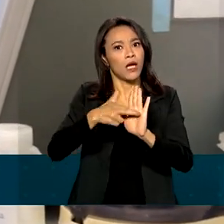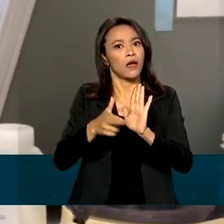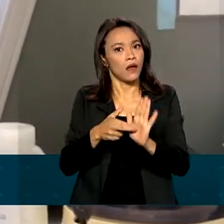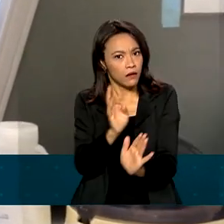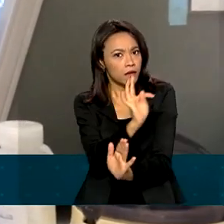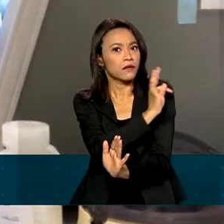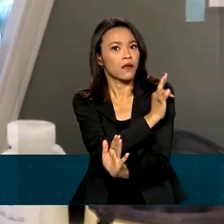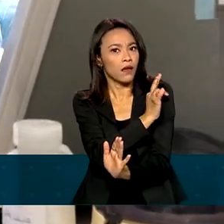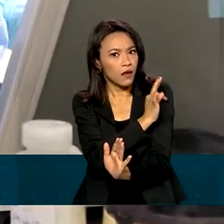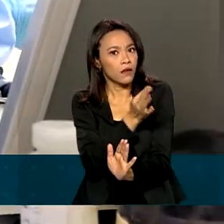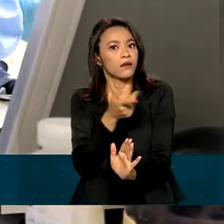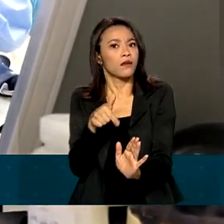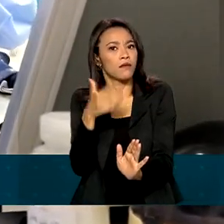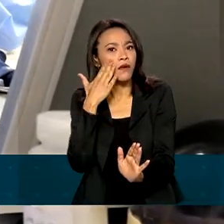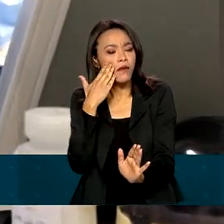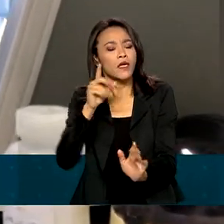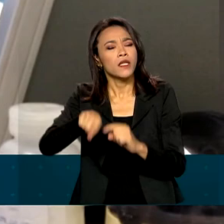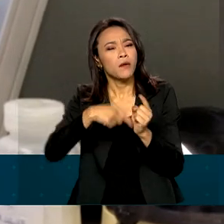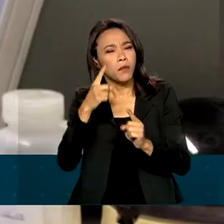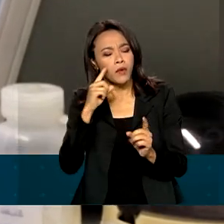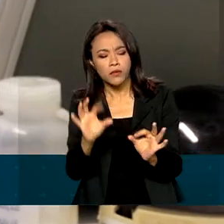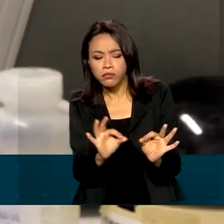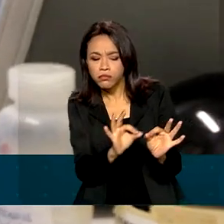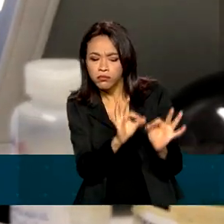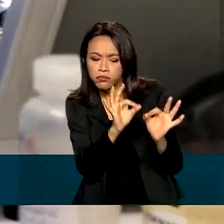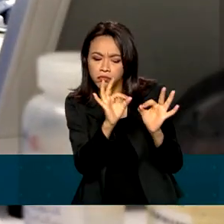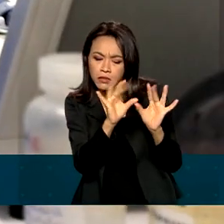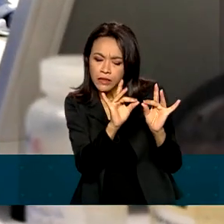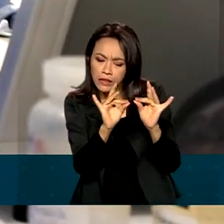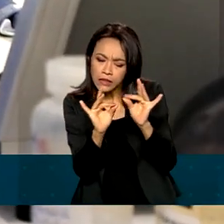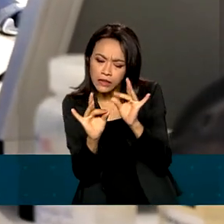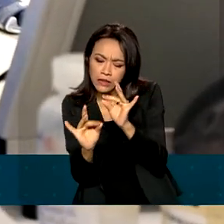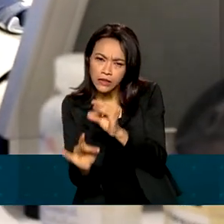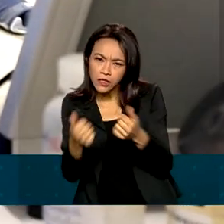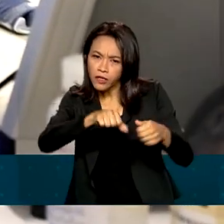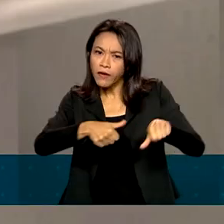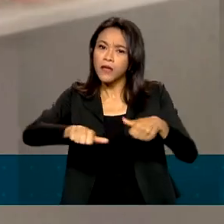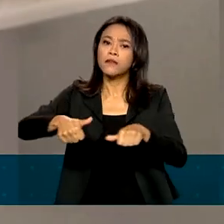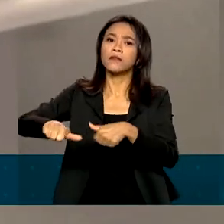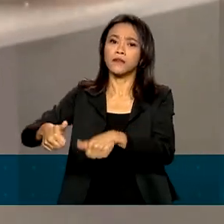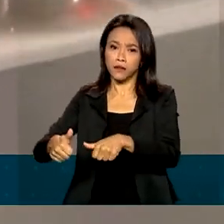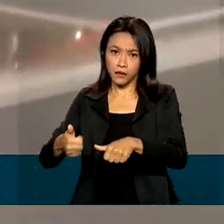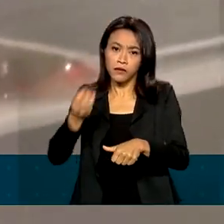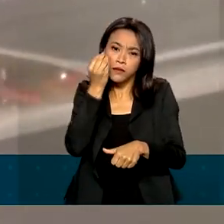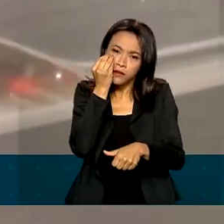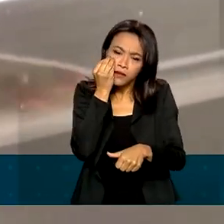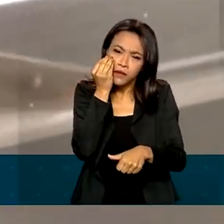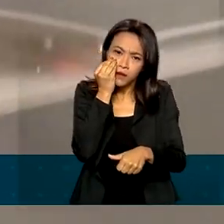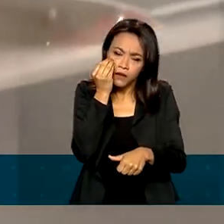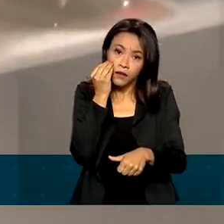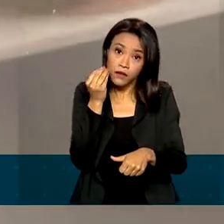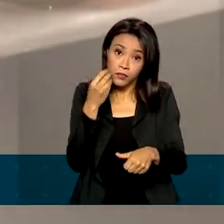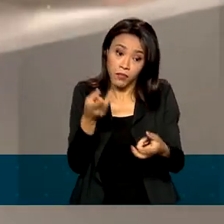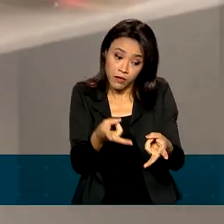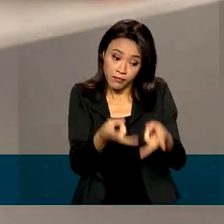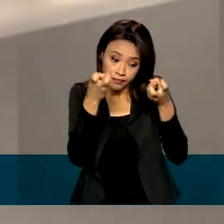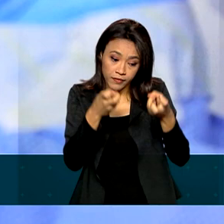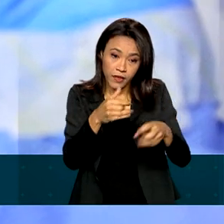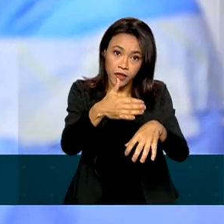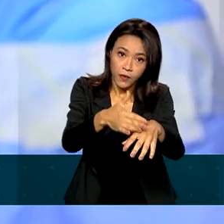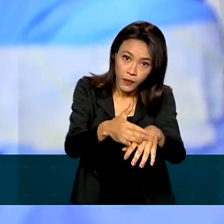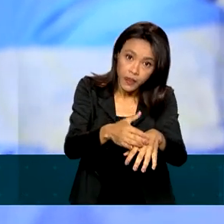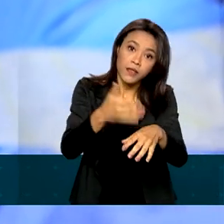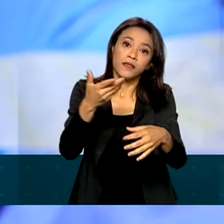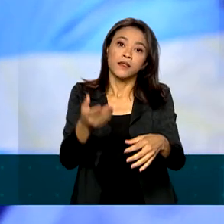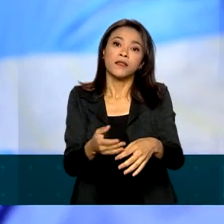desempenho clínico e ainda o gerenciamento de risco esses processos né Renata de avaliação dos testes para detecção da mão que hipócritas eles